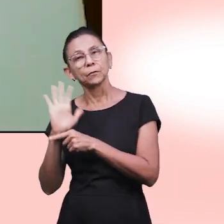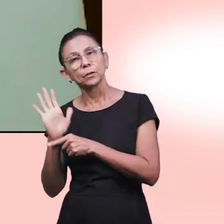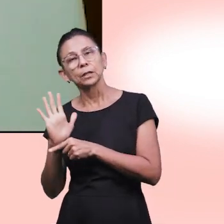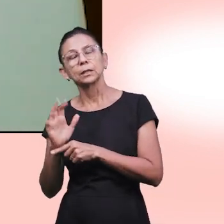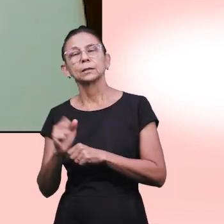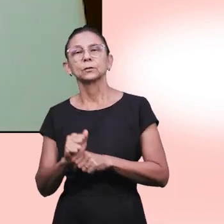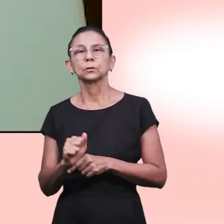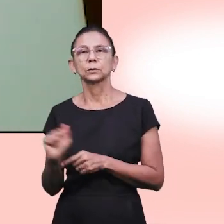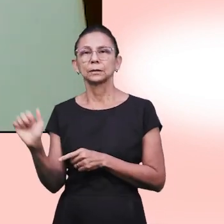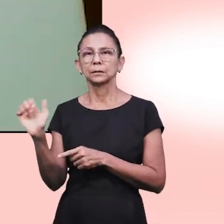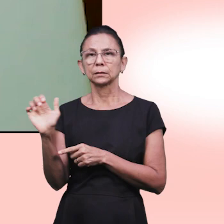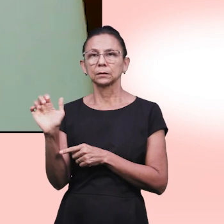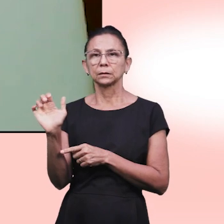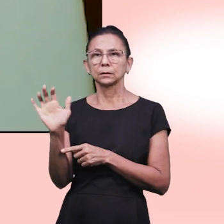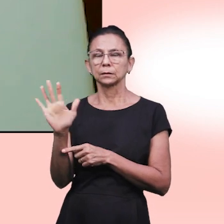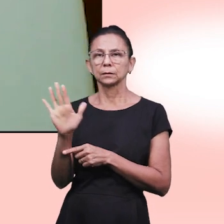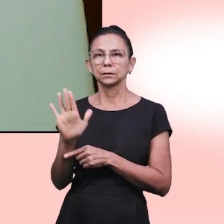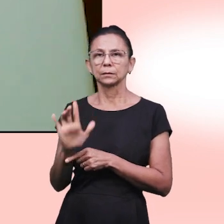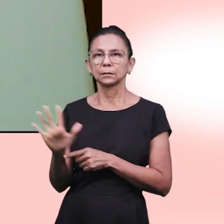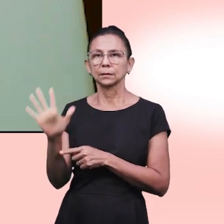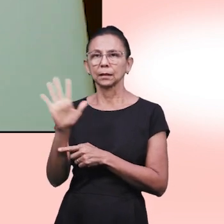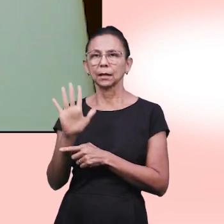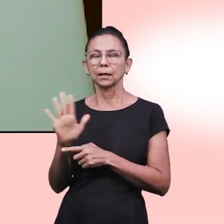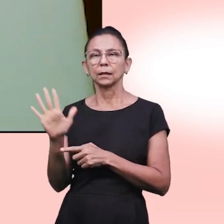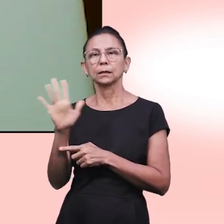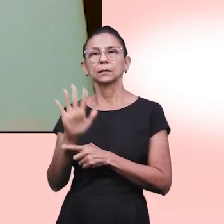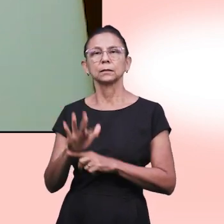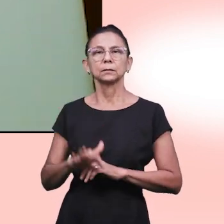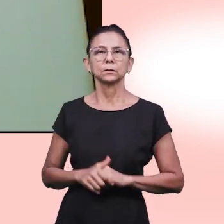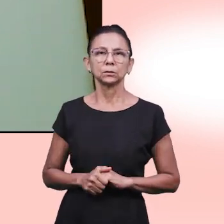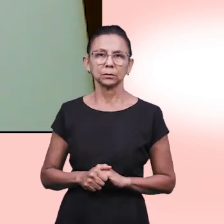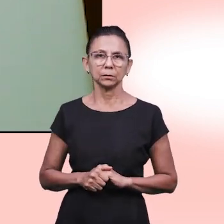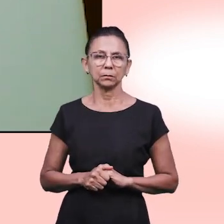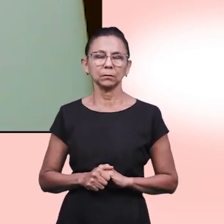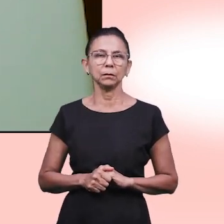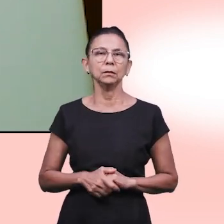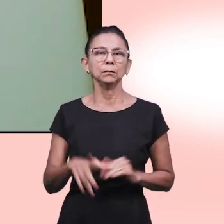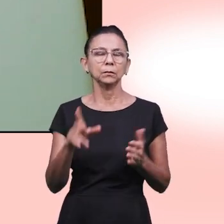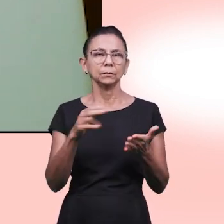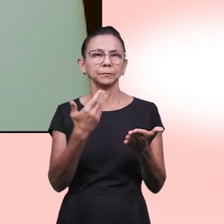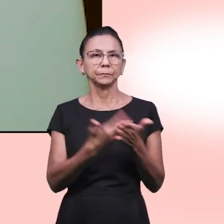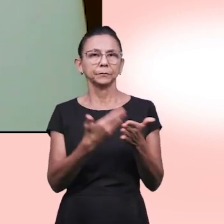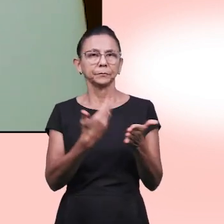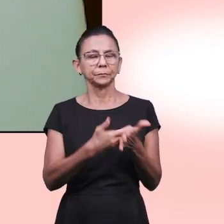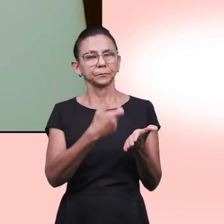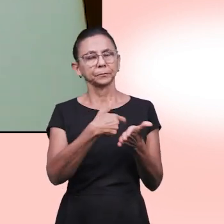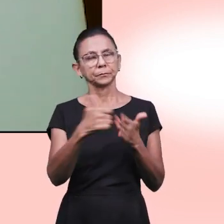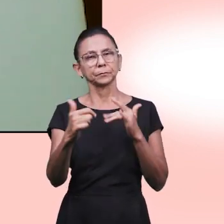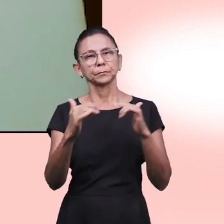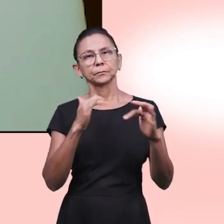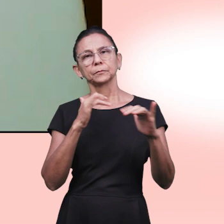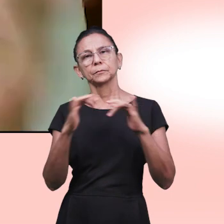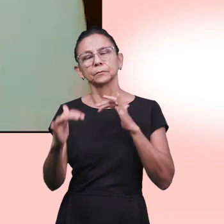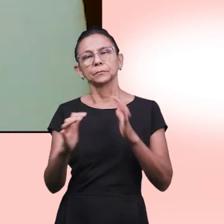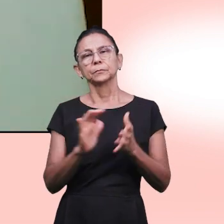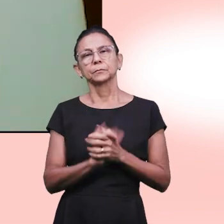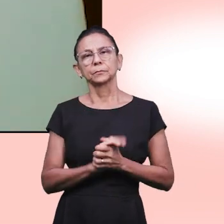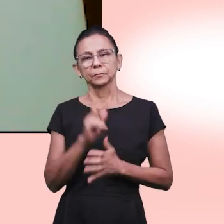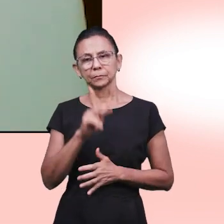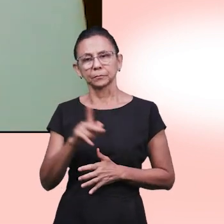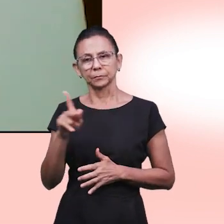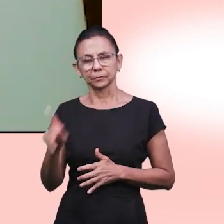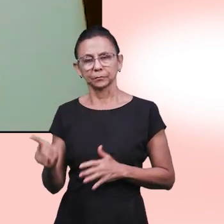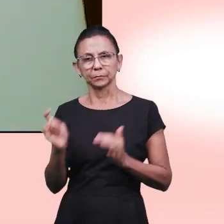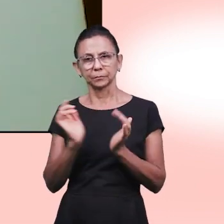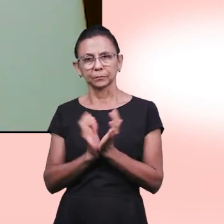o vídeo, seja os slides, sejam as atividades de caderno, seja a própria aula escrita, a dinâmica